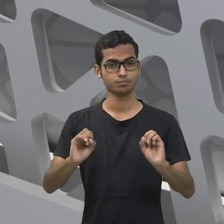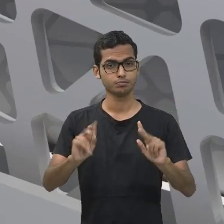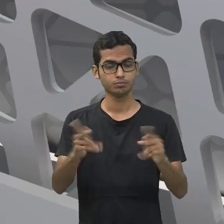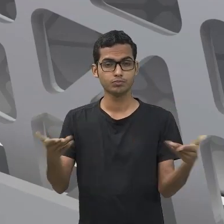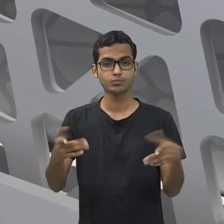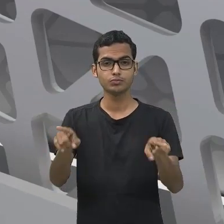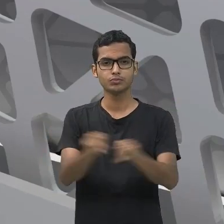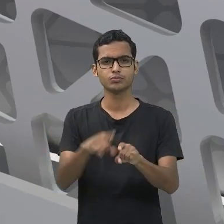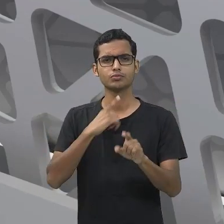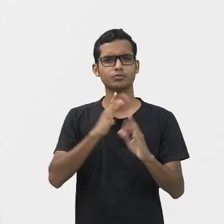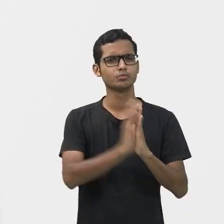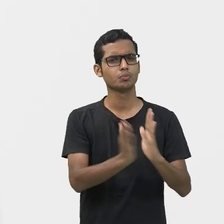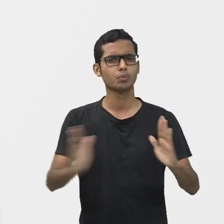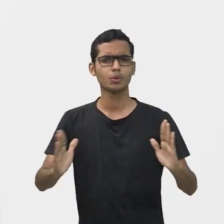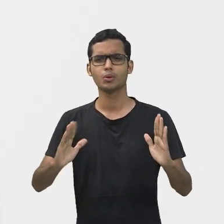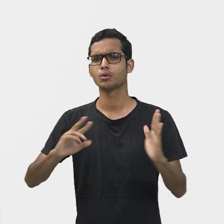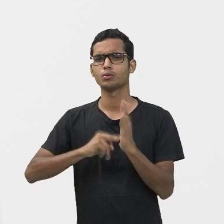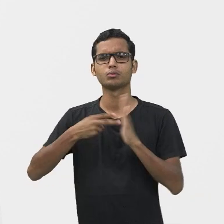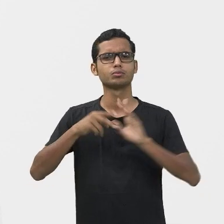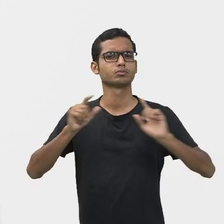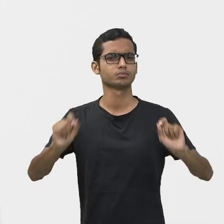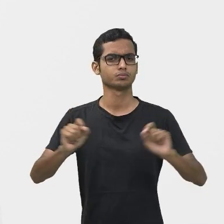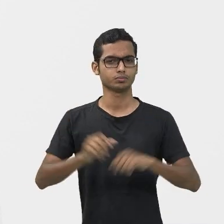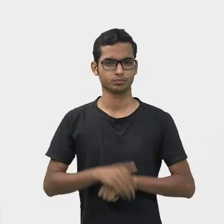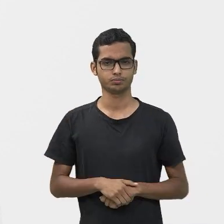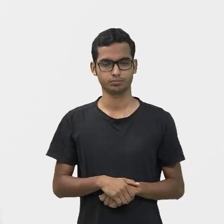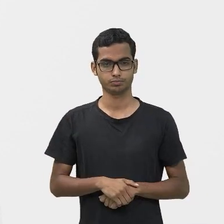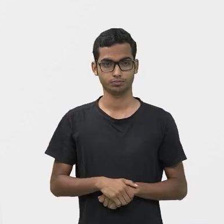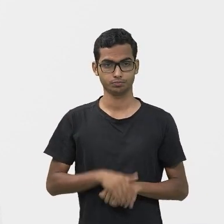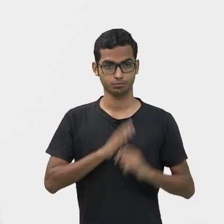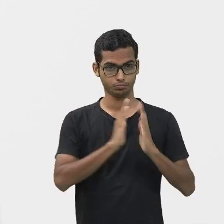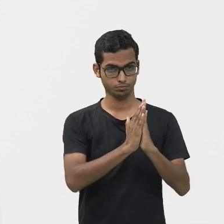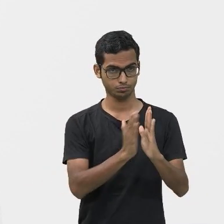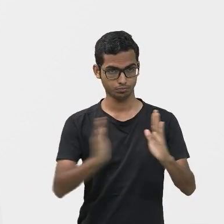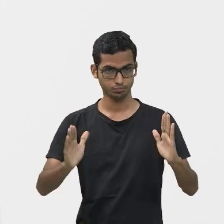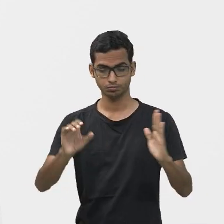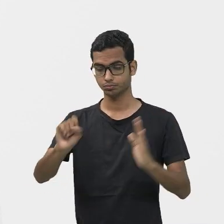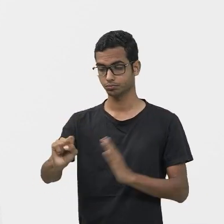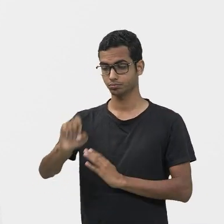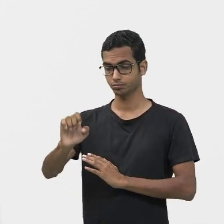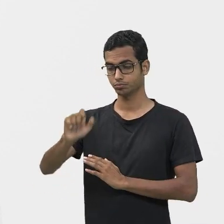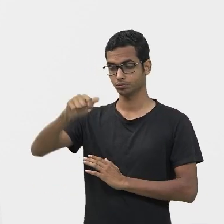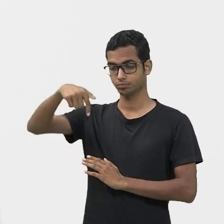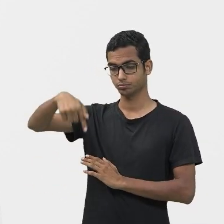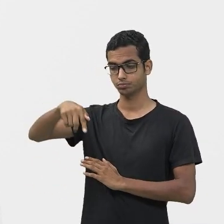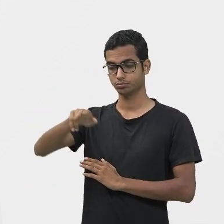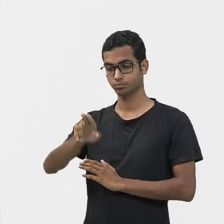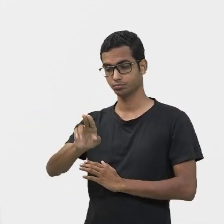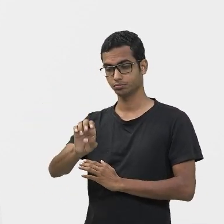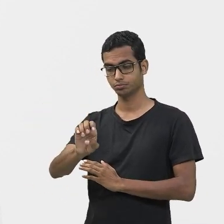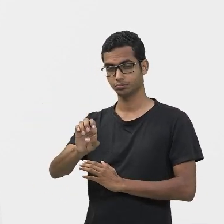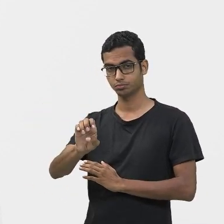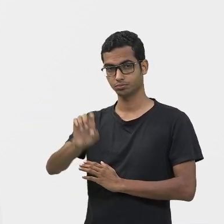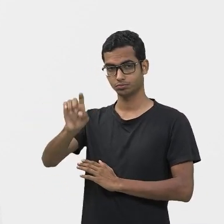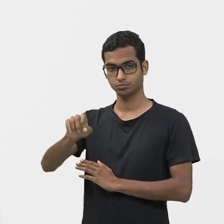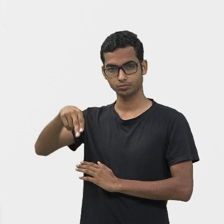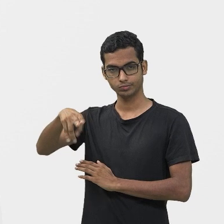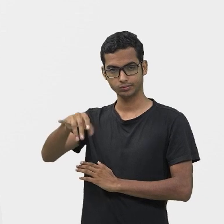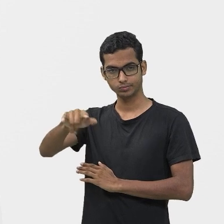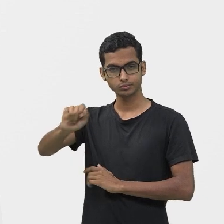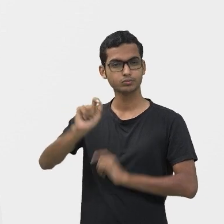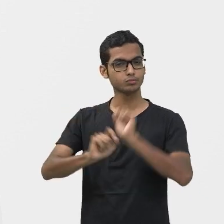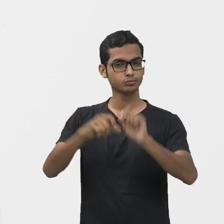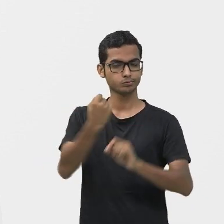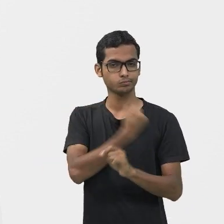aí o que é uma sequência. Vamos lá. Sequência é uma sucessão, uma lista ordenada